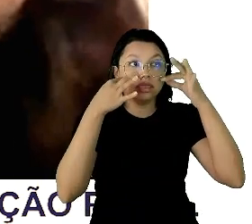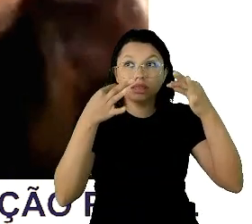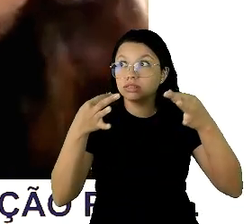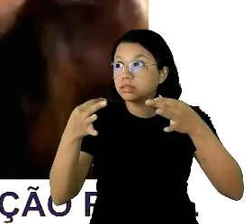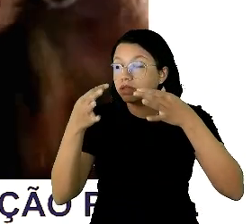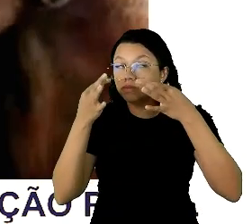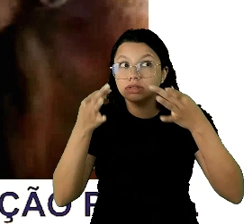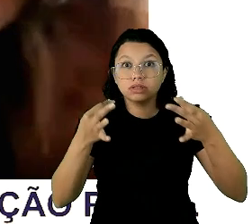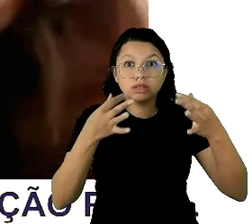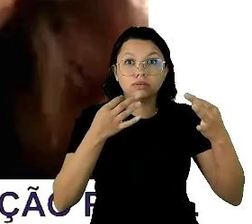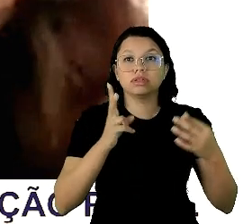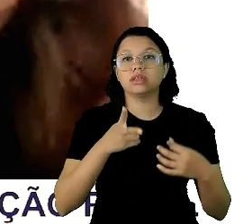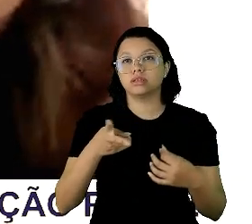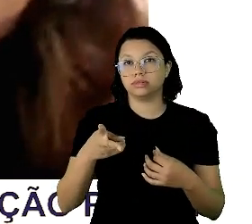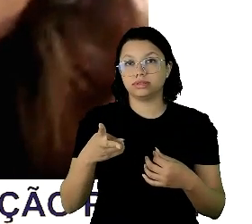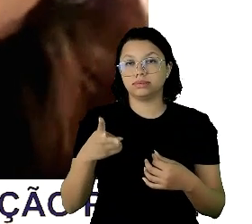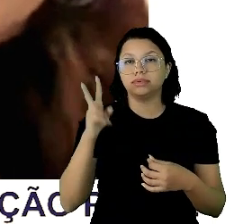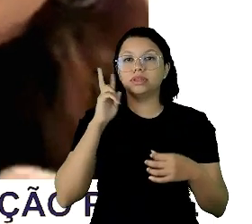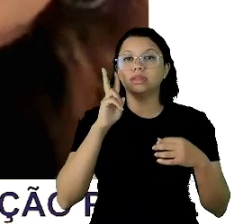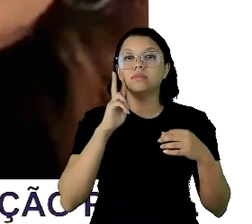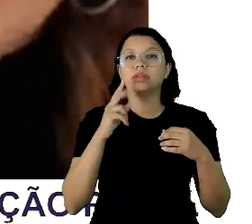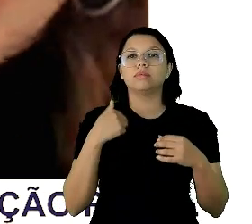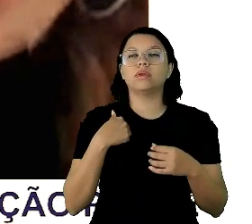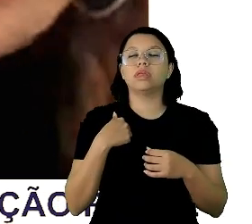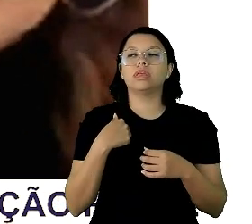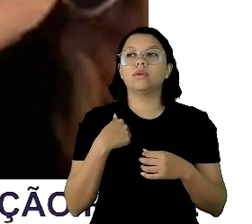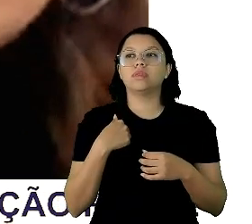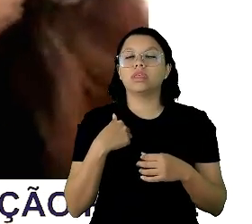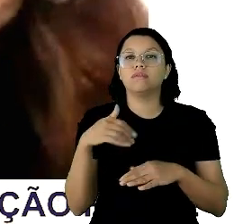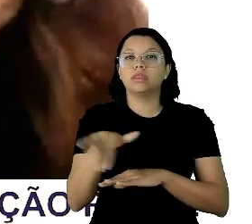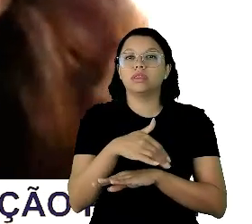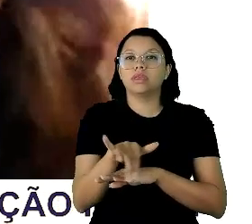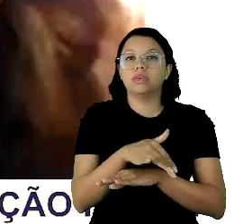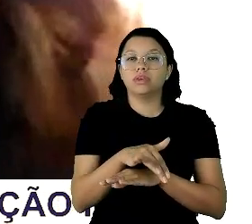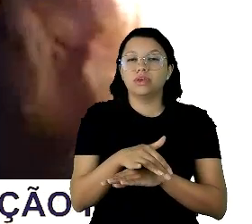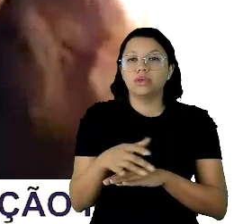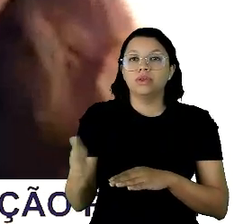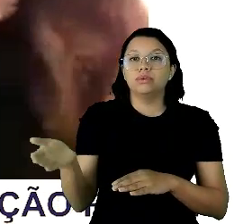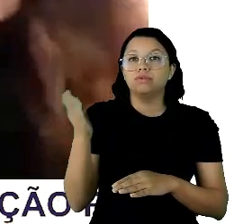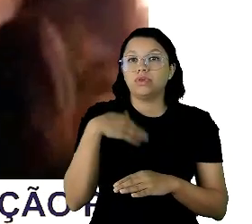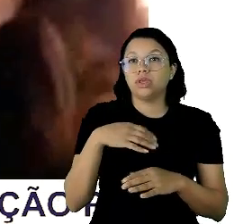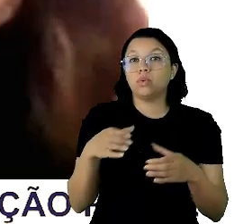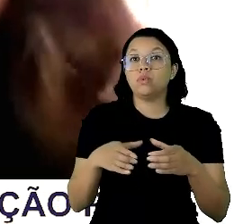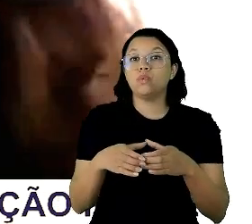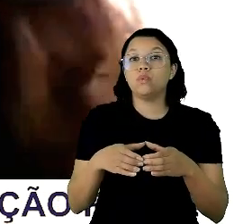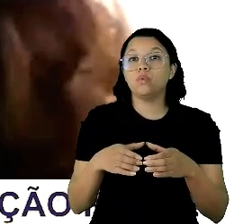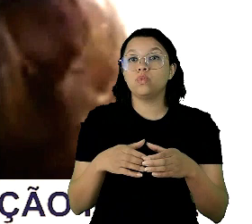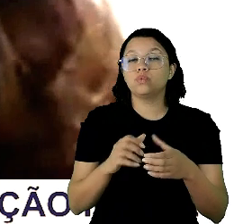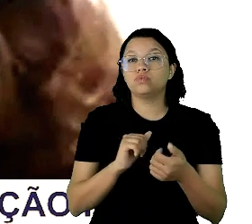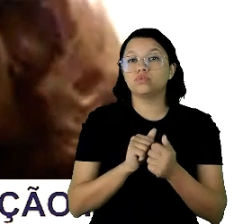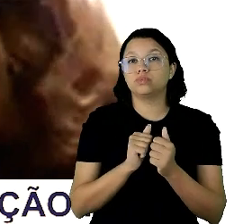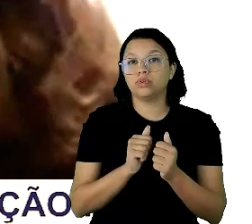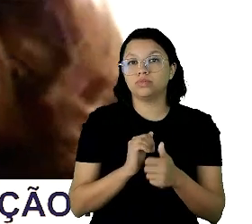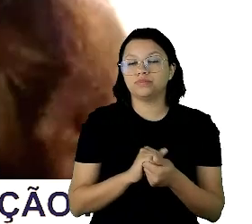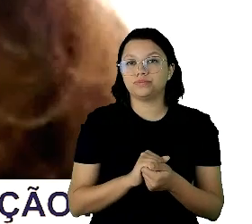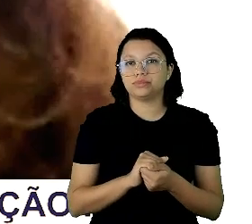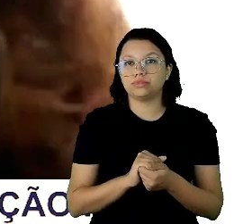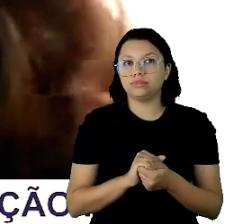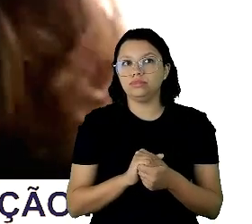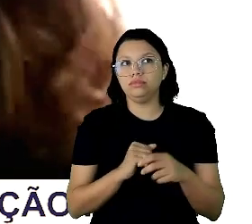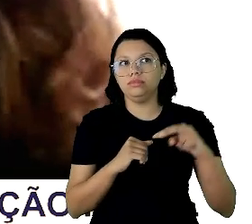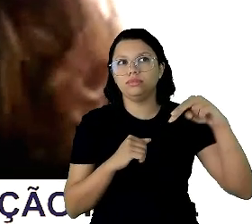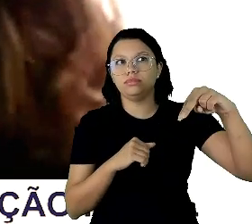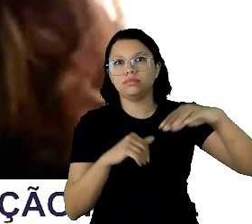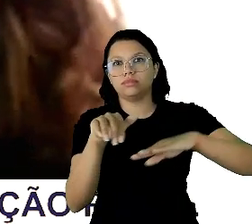na rua, veio uma torcida de futebol do outro lado da rua. Eu lembro que eu